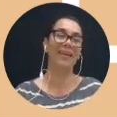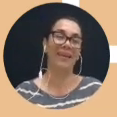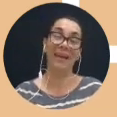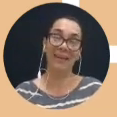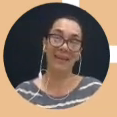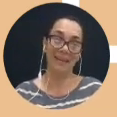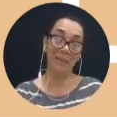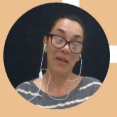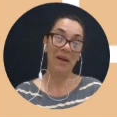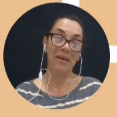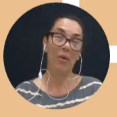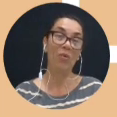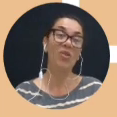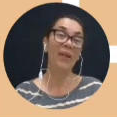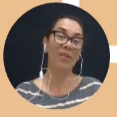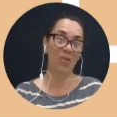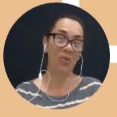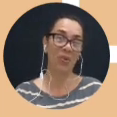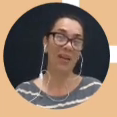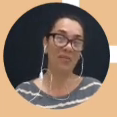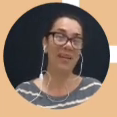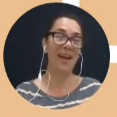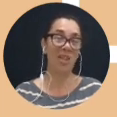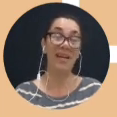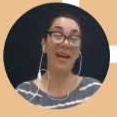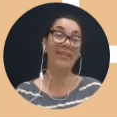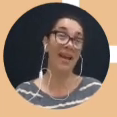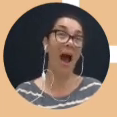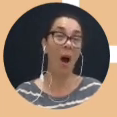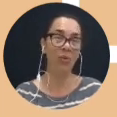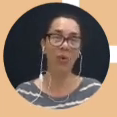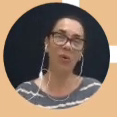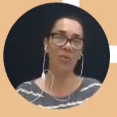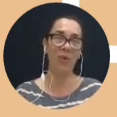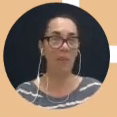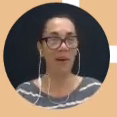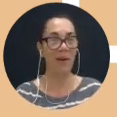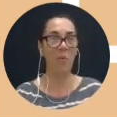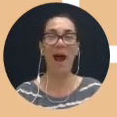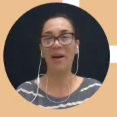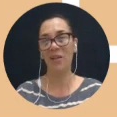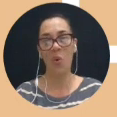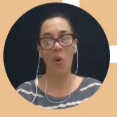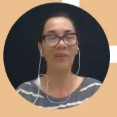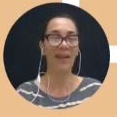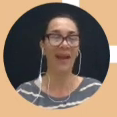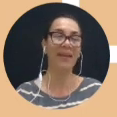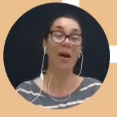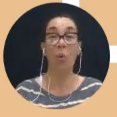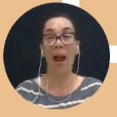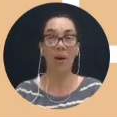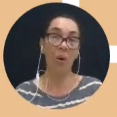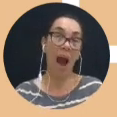né? Ela ainda está também construindo a sua ortografia, acha que esse ao do almoço é o a e o o,